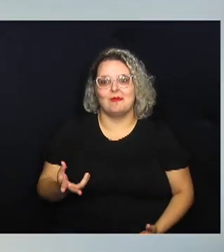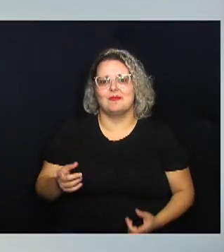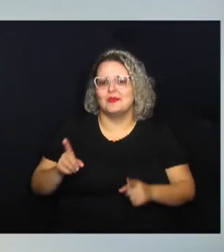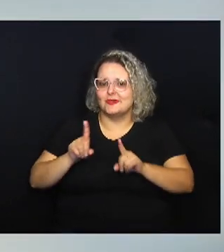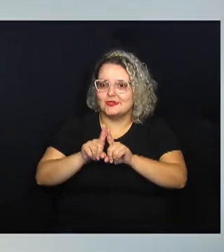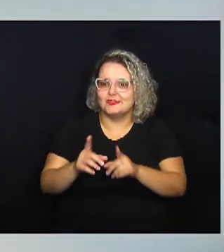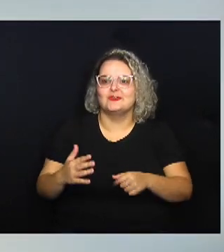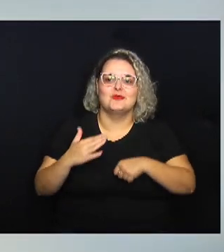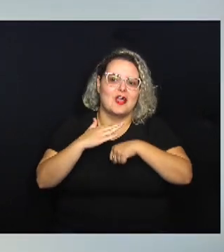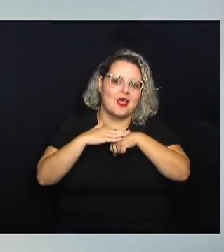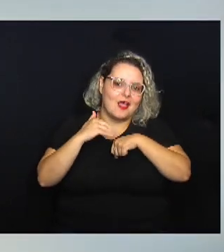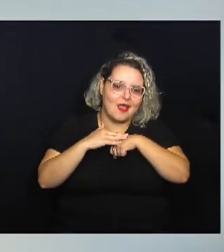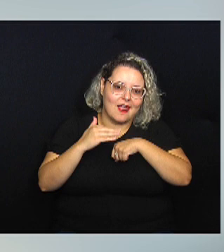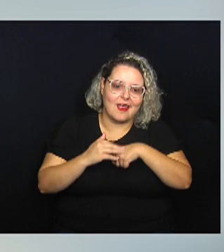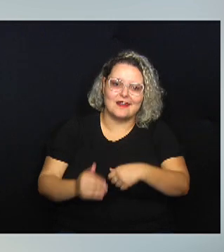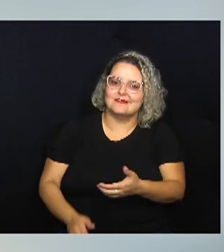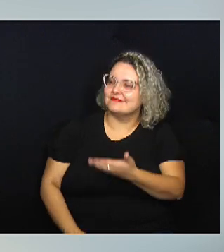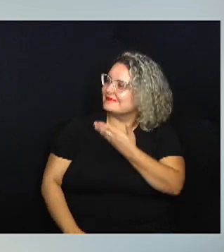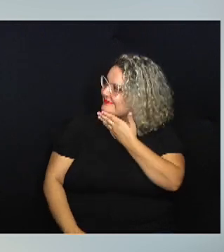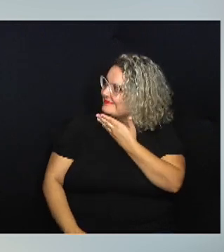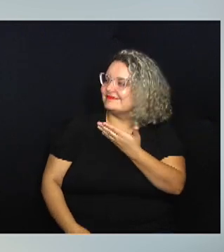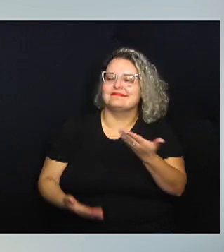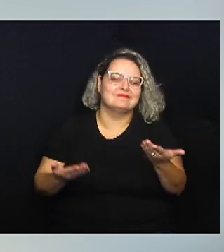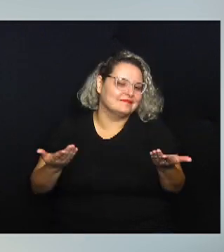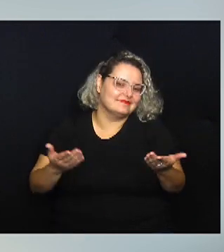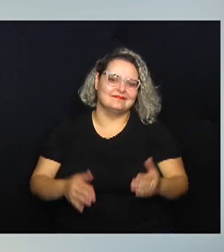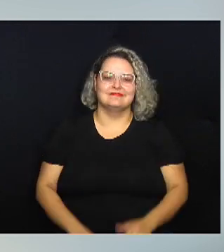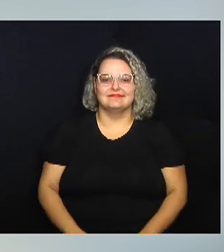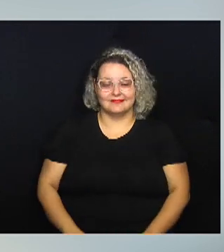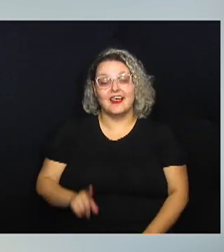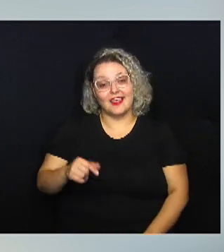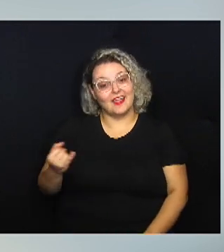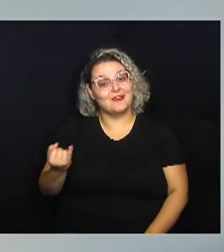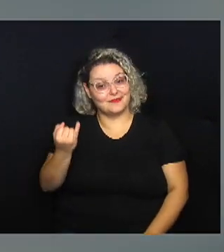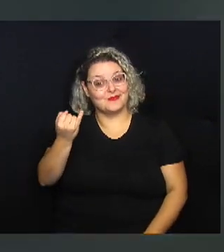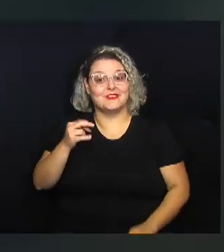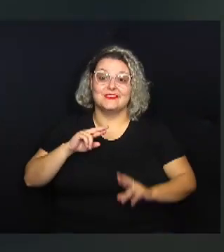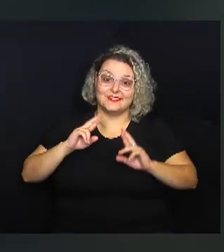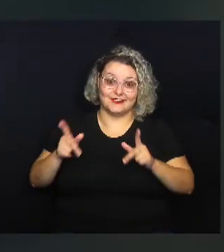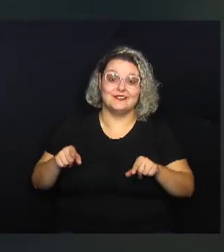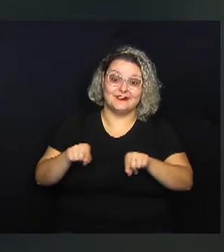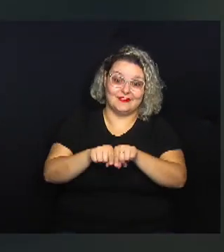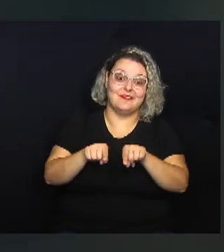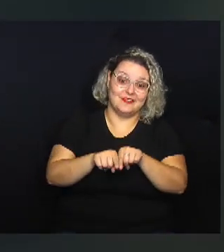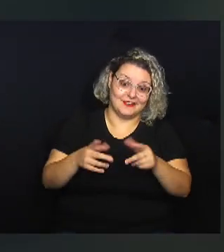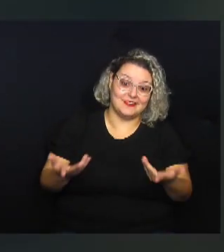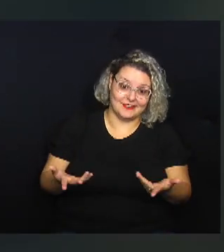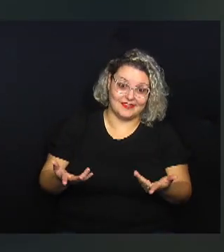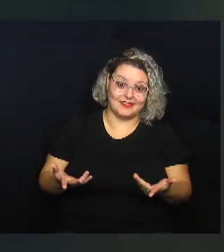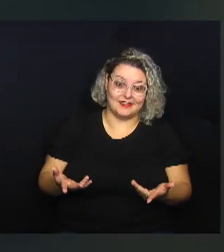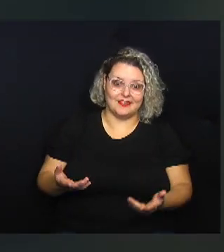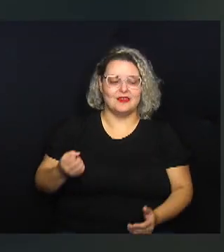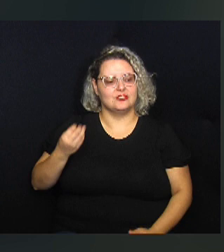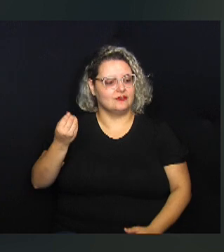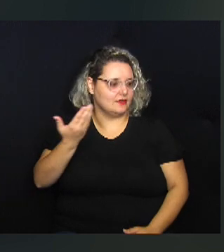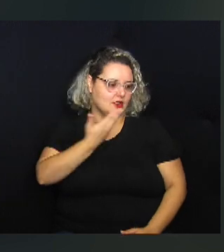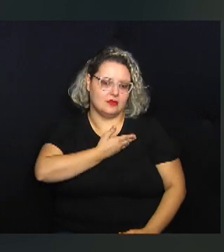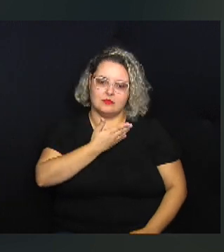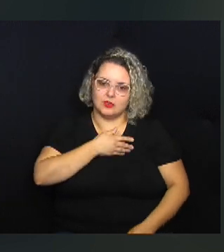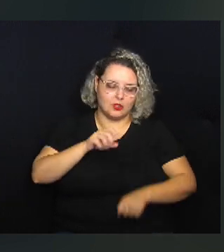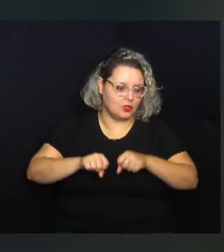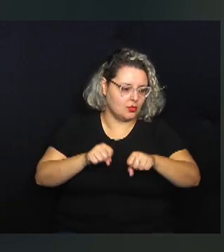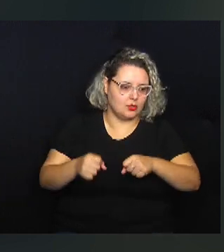seu lado ele é muito carinhoso então é muito interessante Diferente ao mesmo tempo eu já viajei com amigos de bicicleta